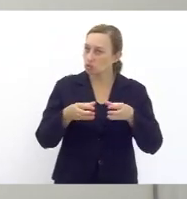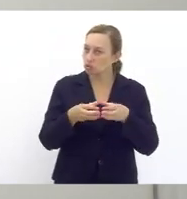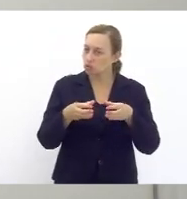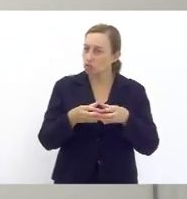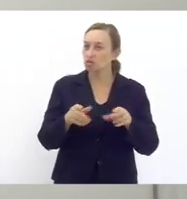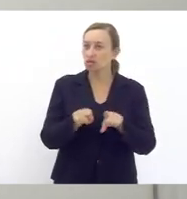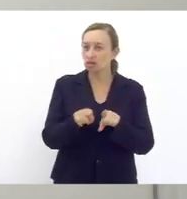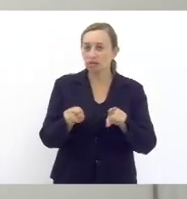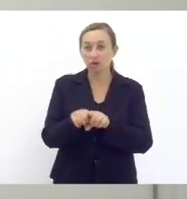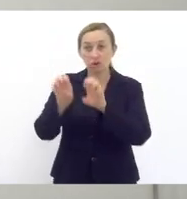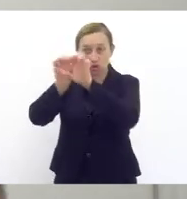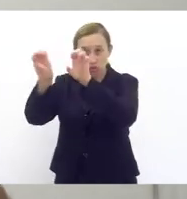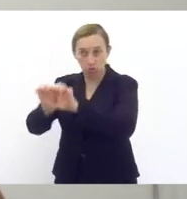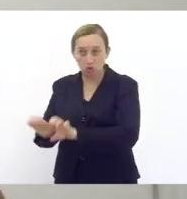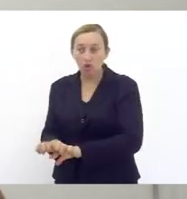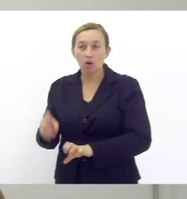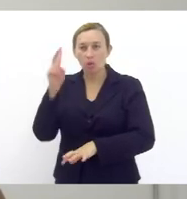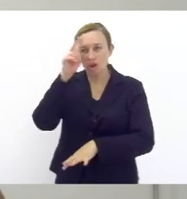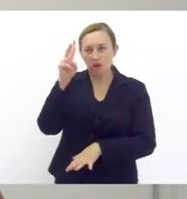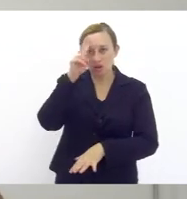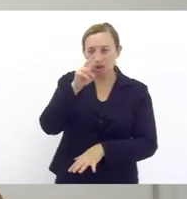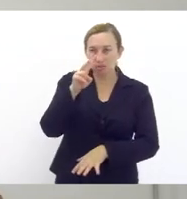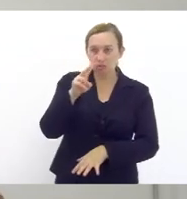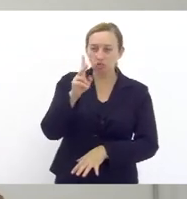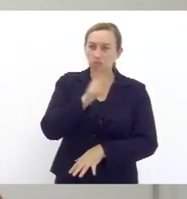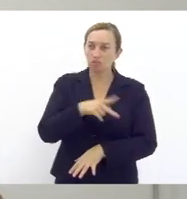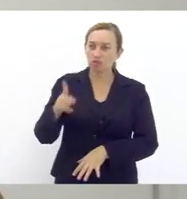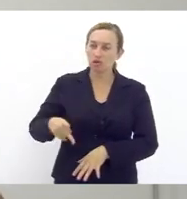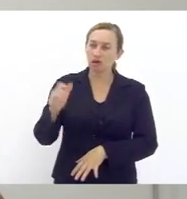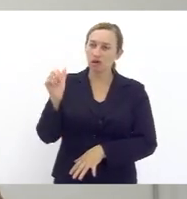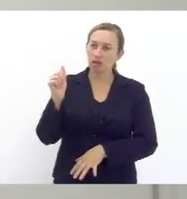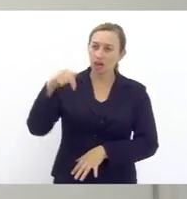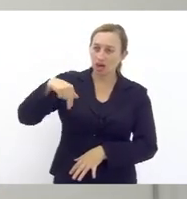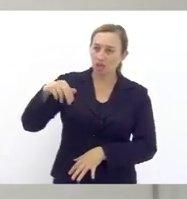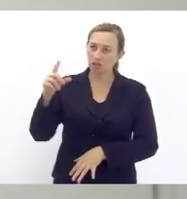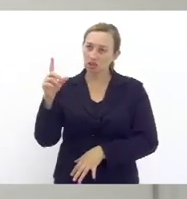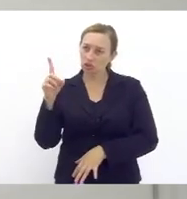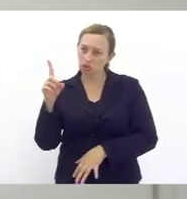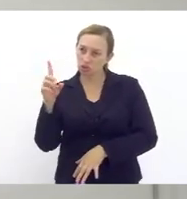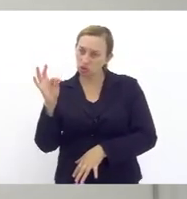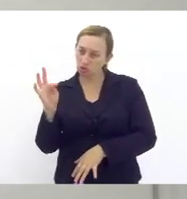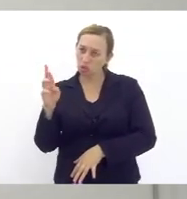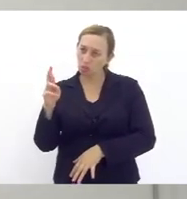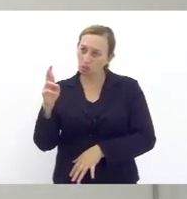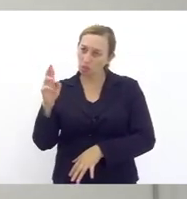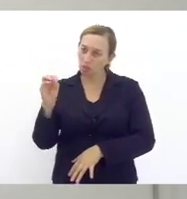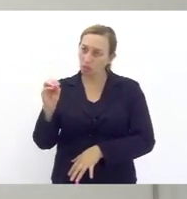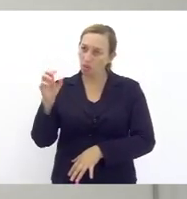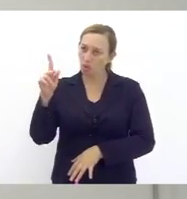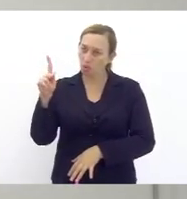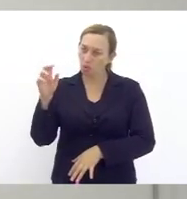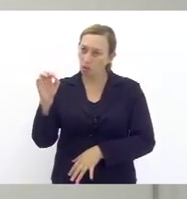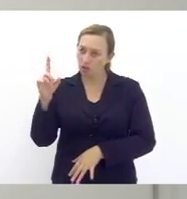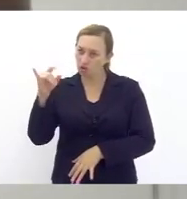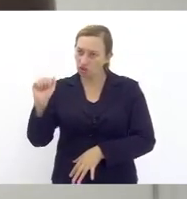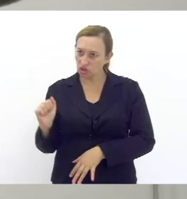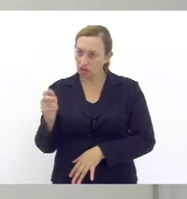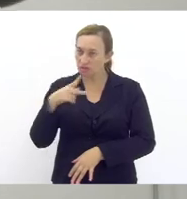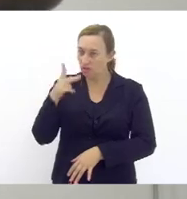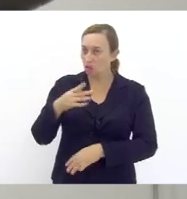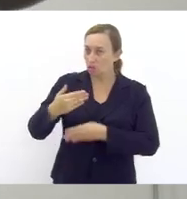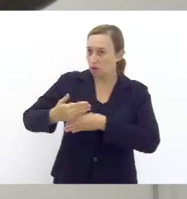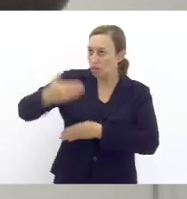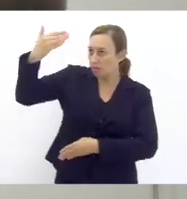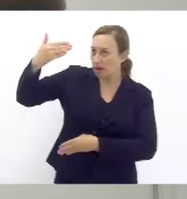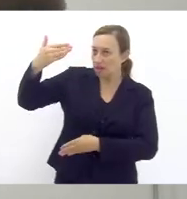estruturais e eu lembro de um professor de Antropologia que falou comigo na faculdade sobre isso ele deu um exemplo muito simples é uma parede